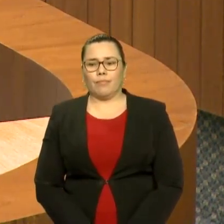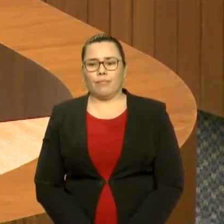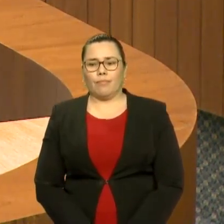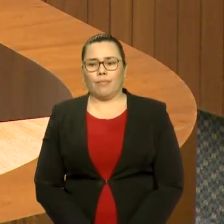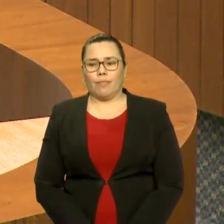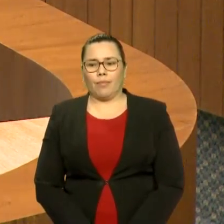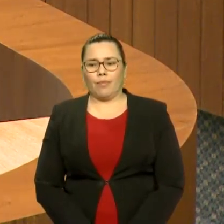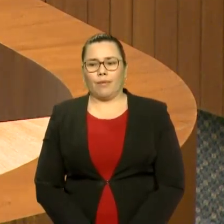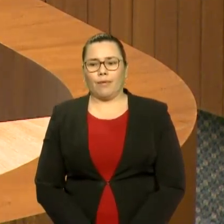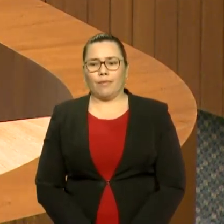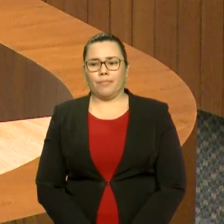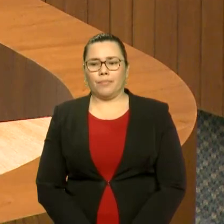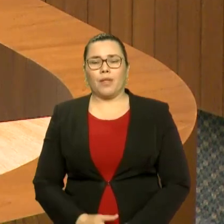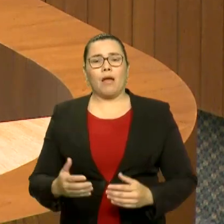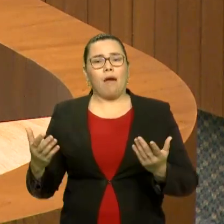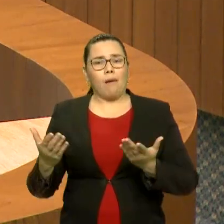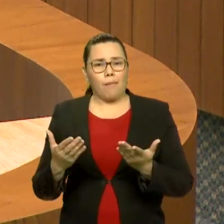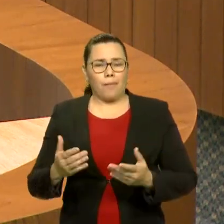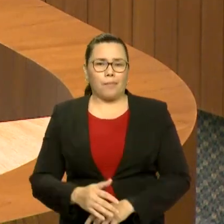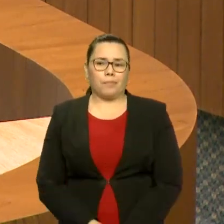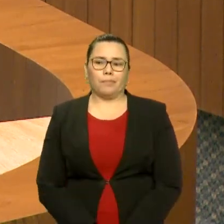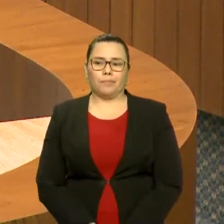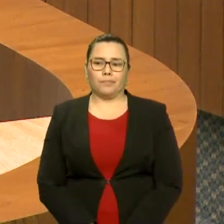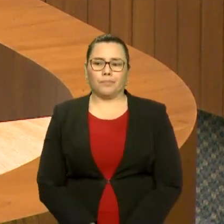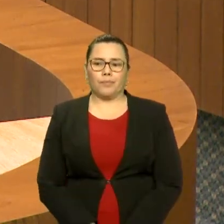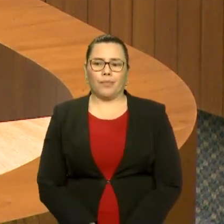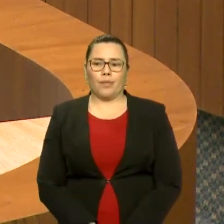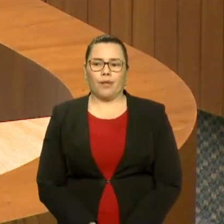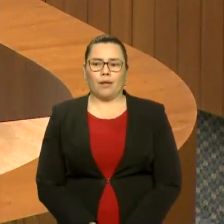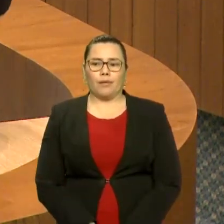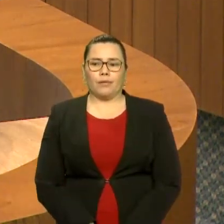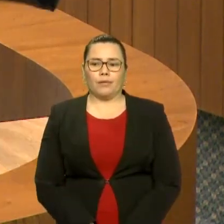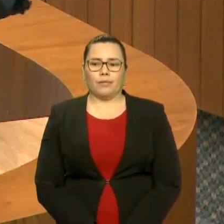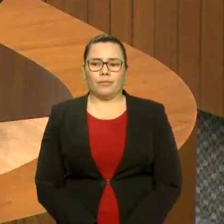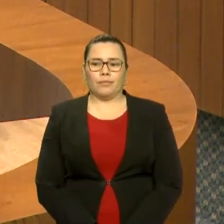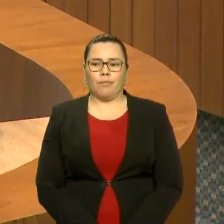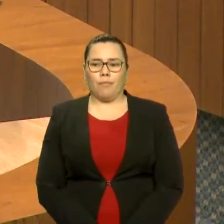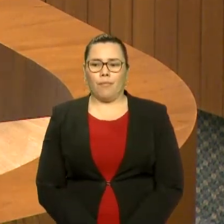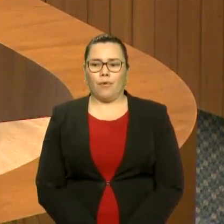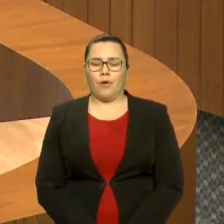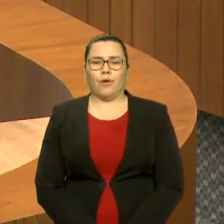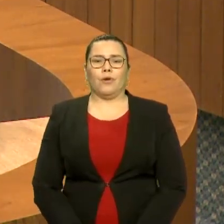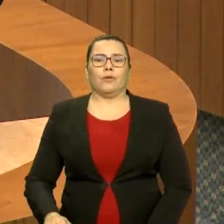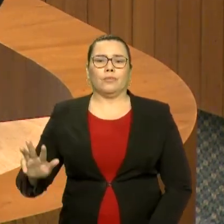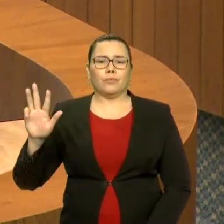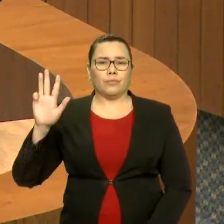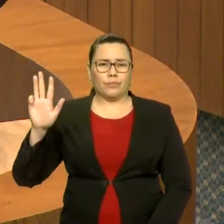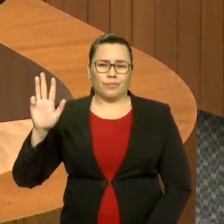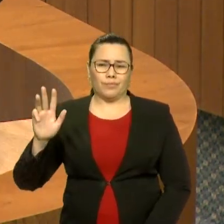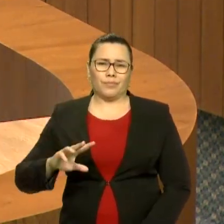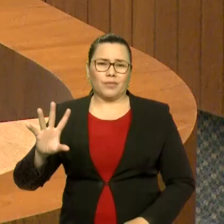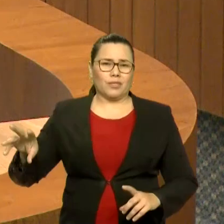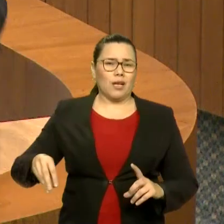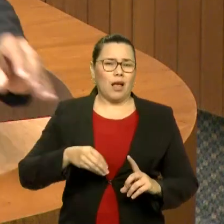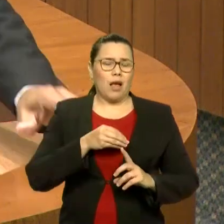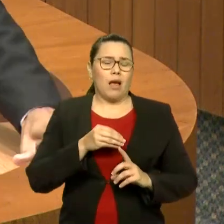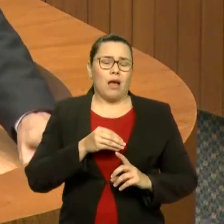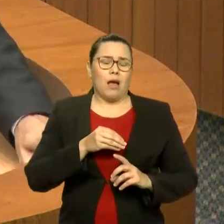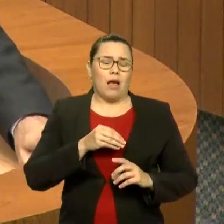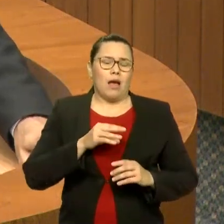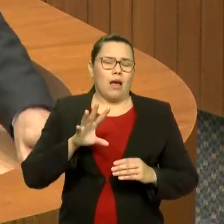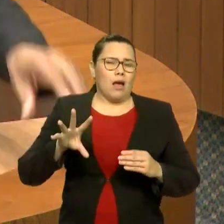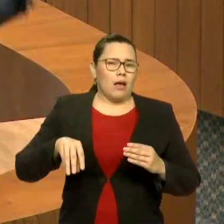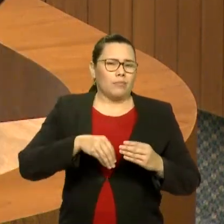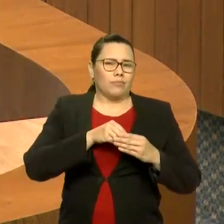o atual presidente da República, Luiz Inácio Lula da Silva, concedeu um ajuste de 14,95%, deputado Zé Inácio